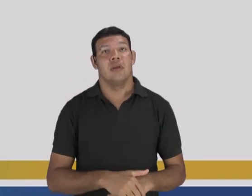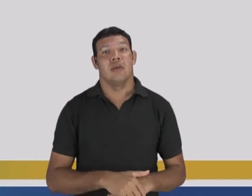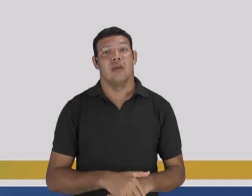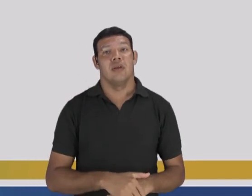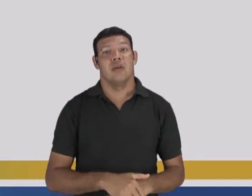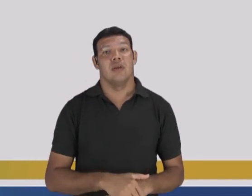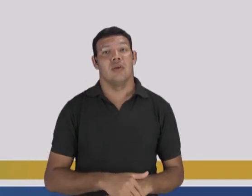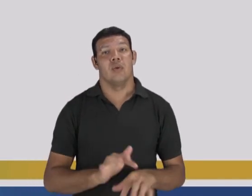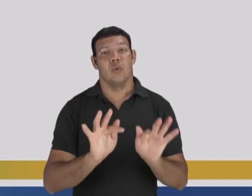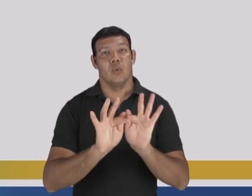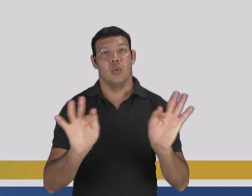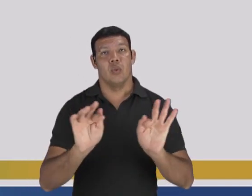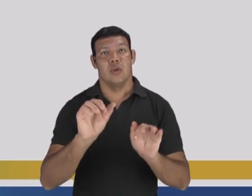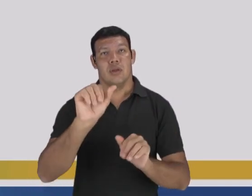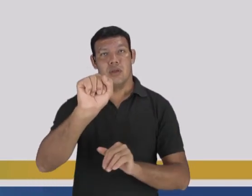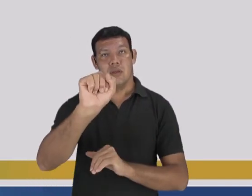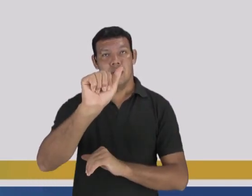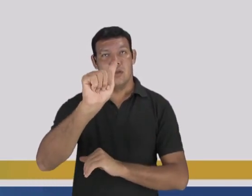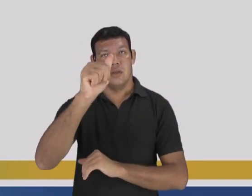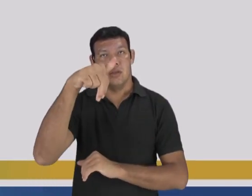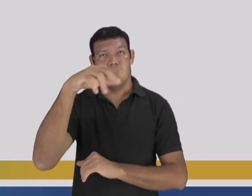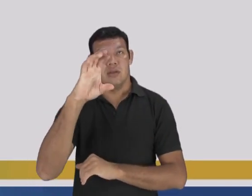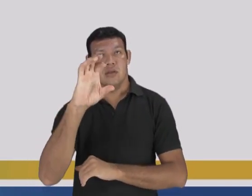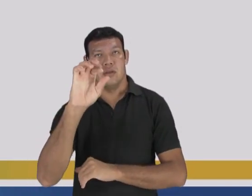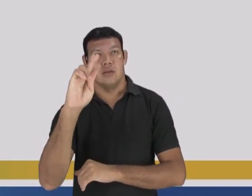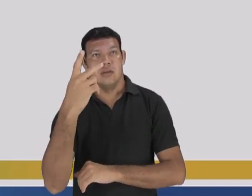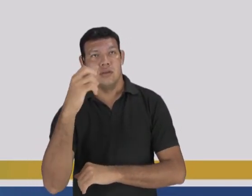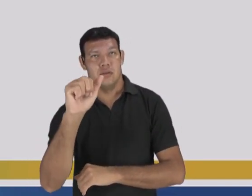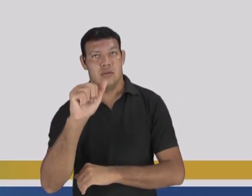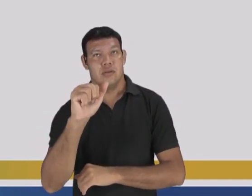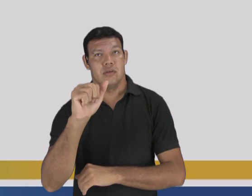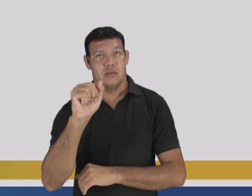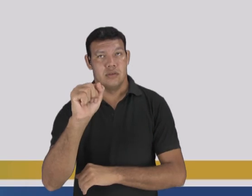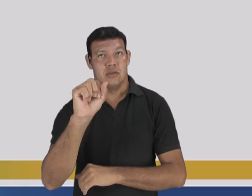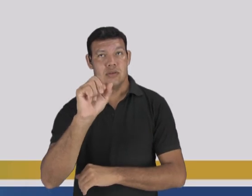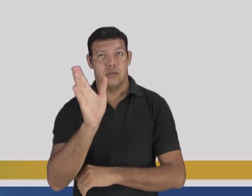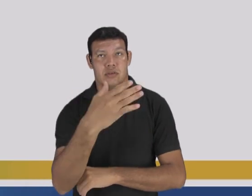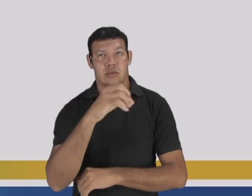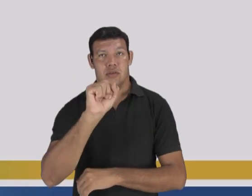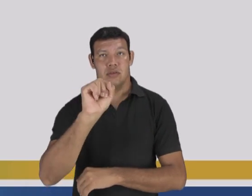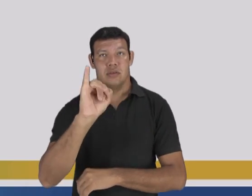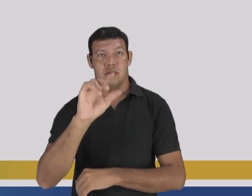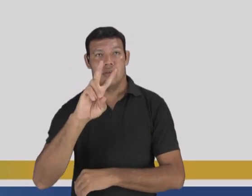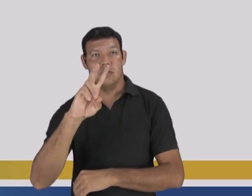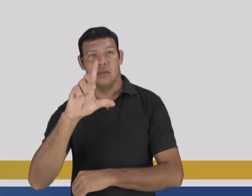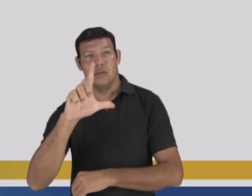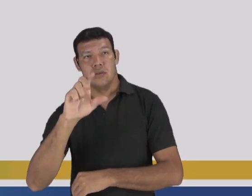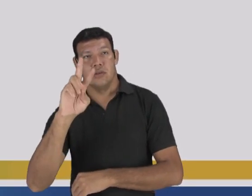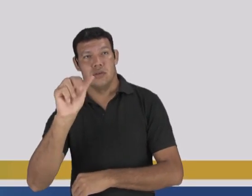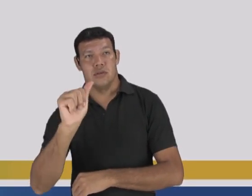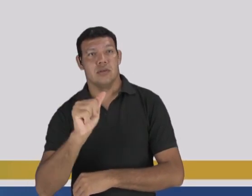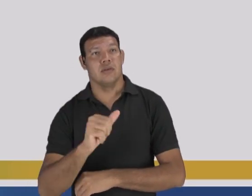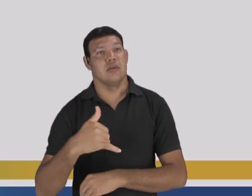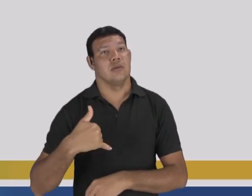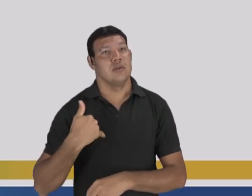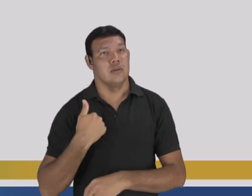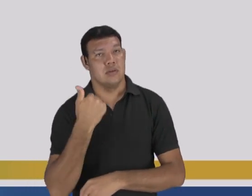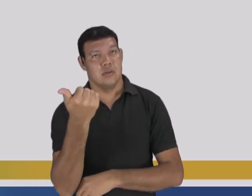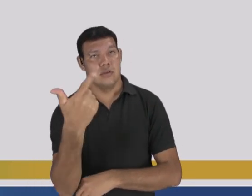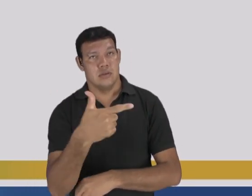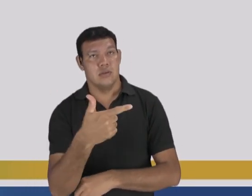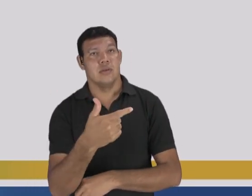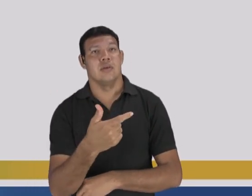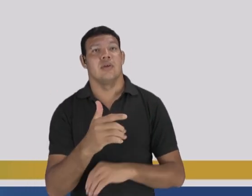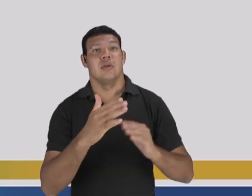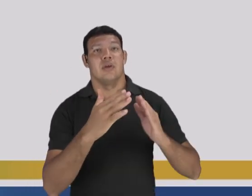San Martín, barrio Vila Cruz. Ou seja, oi, me chamo Maria, meu sobrenome é Sánchez Silva, tenho 12 anos, vivo com